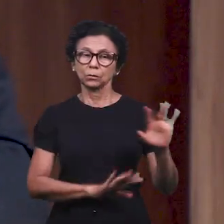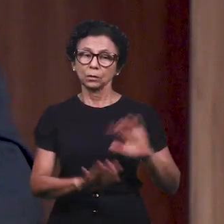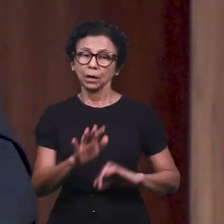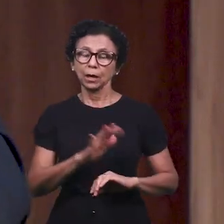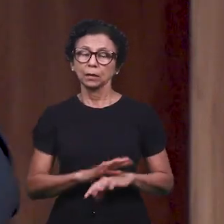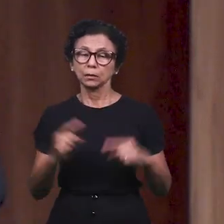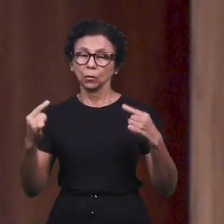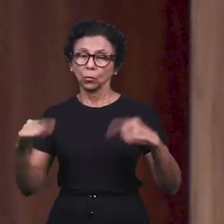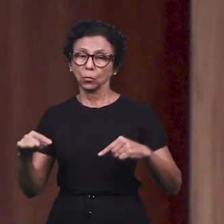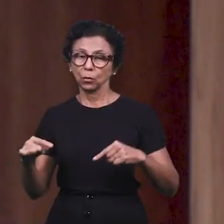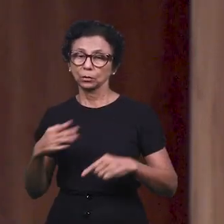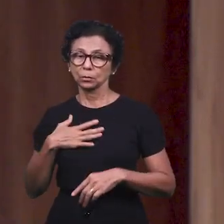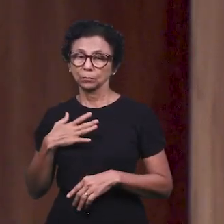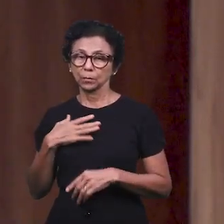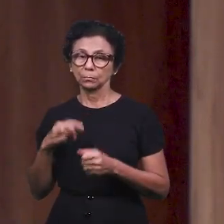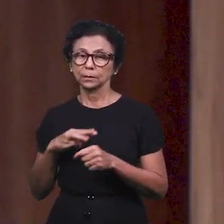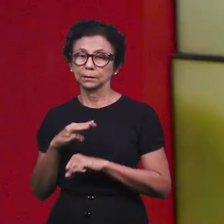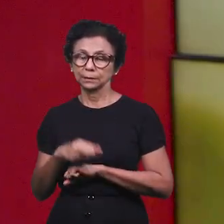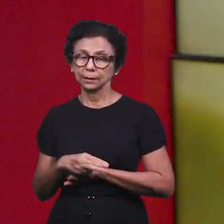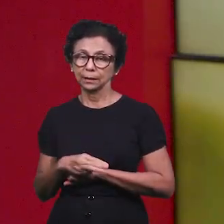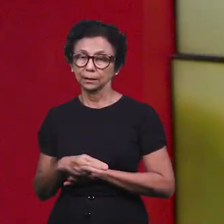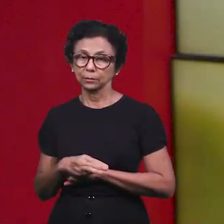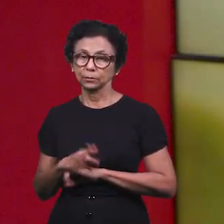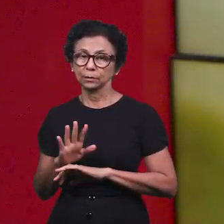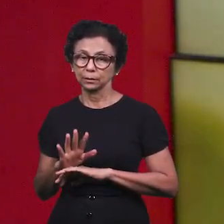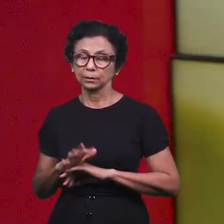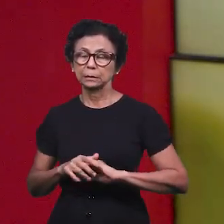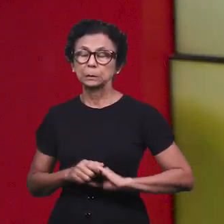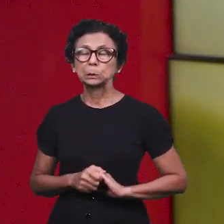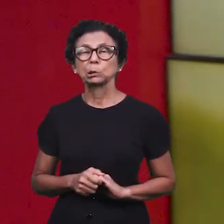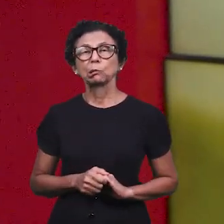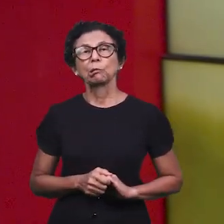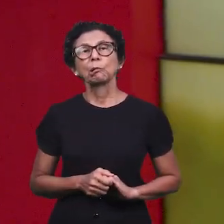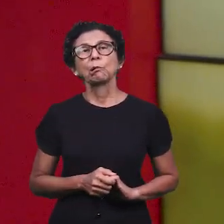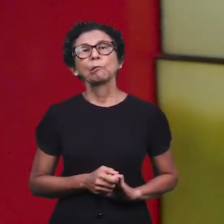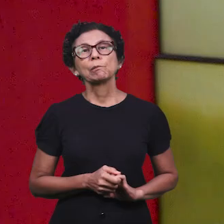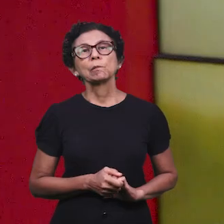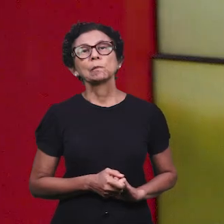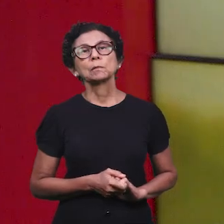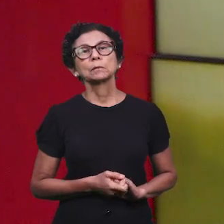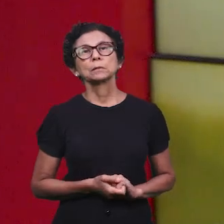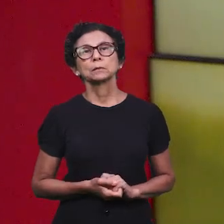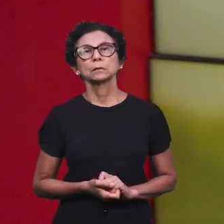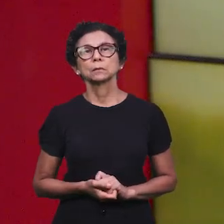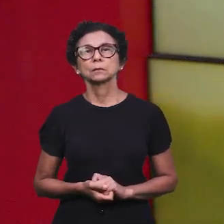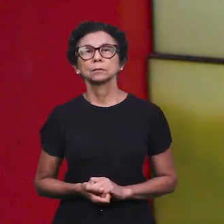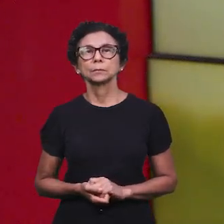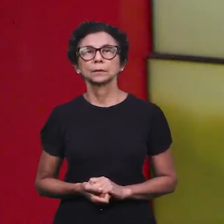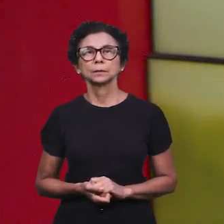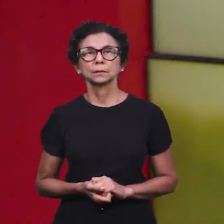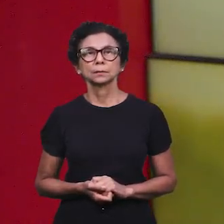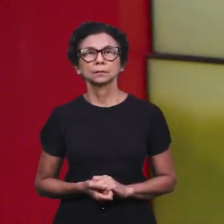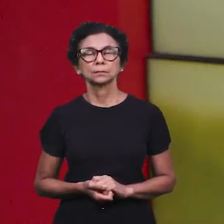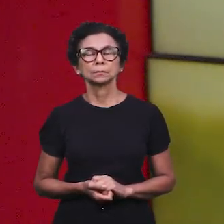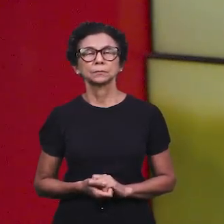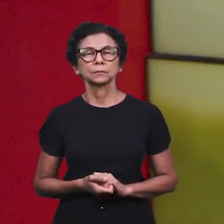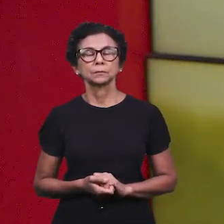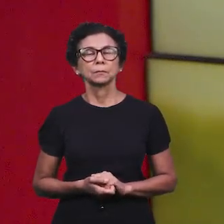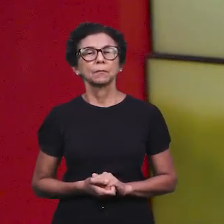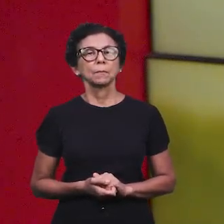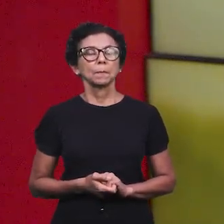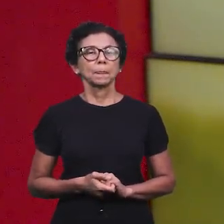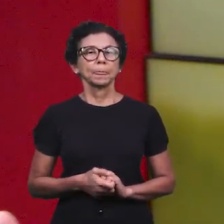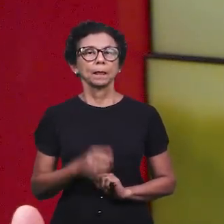filhos serão os vossos juízes. É interessante que o filho, e nós estamos aqui